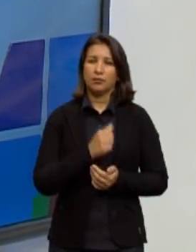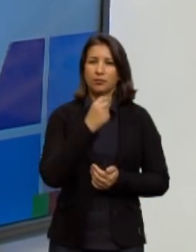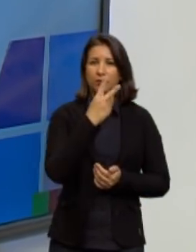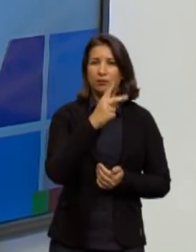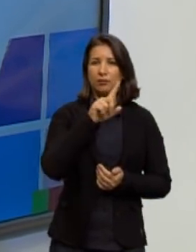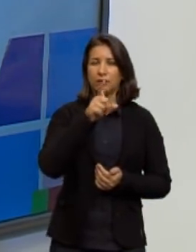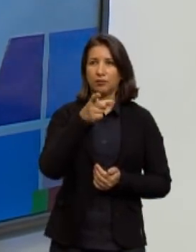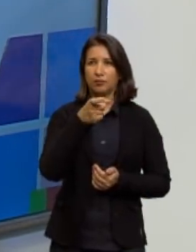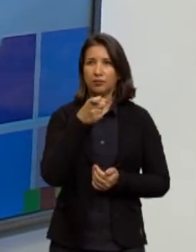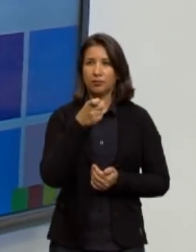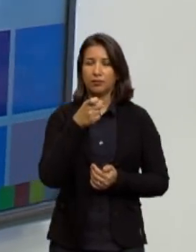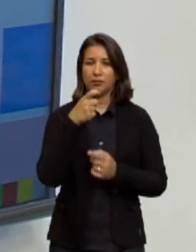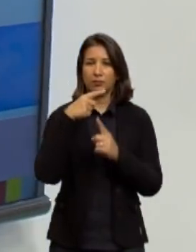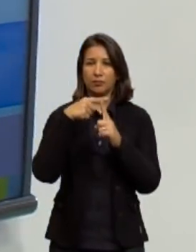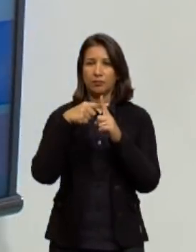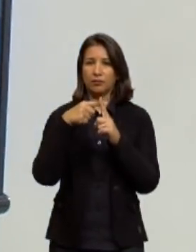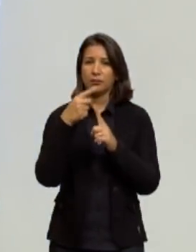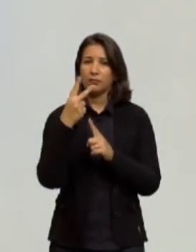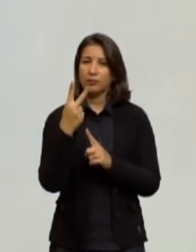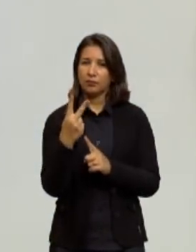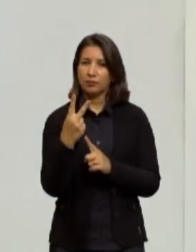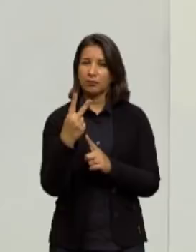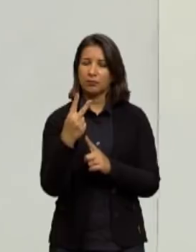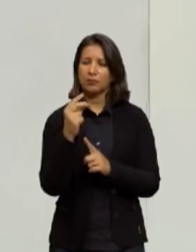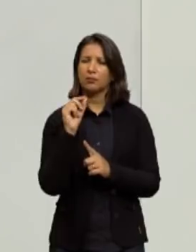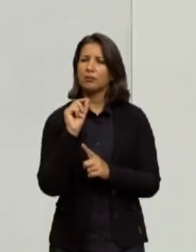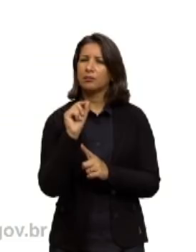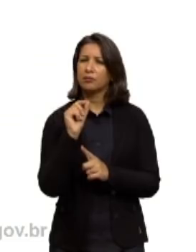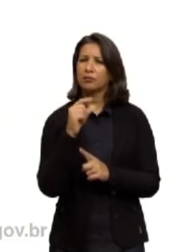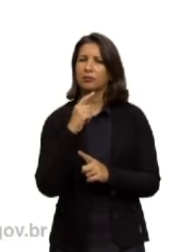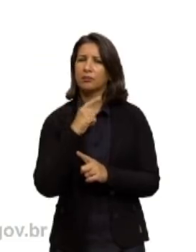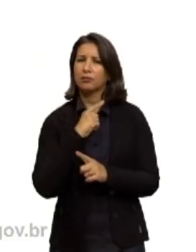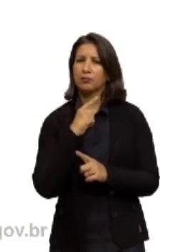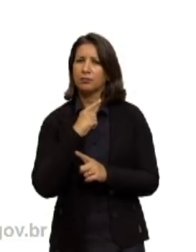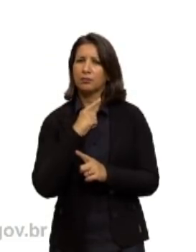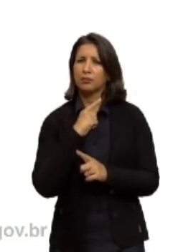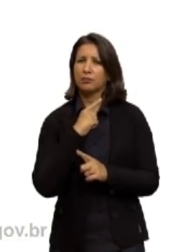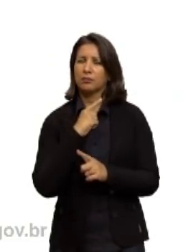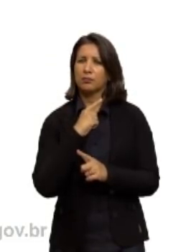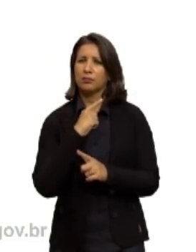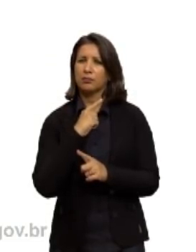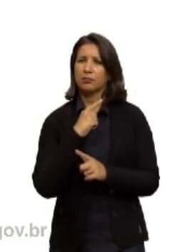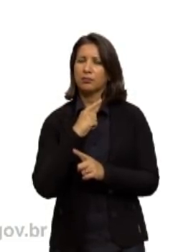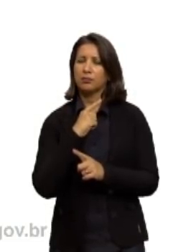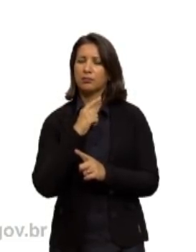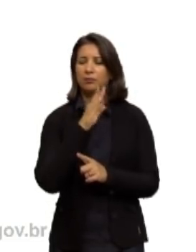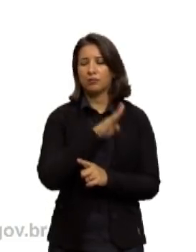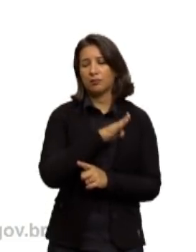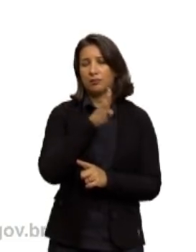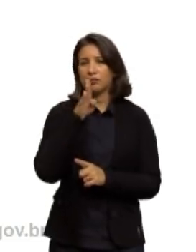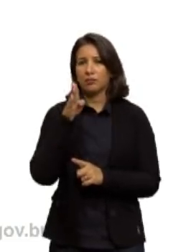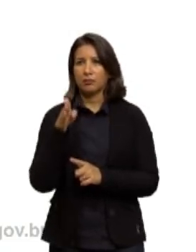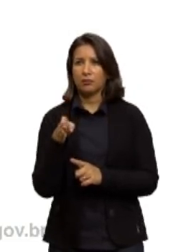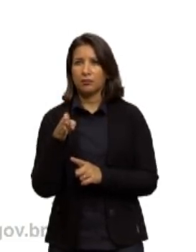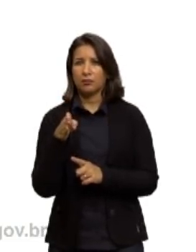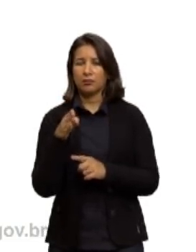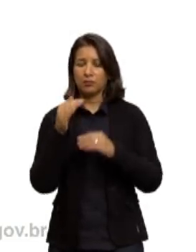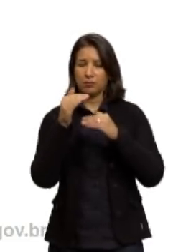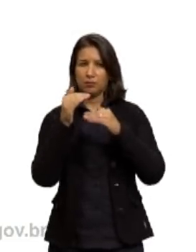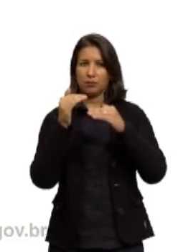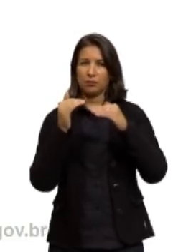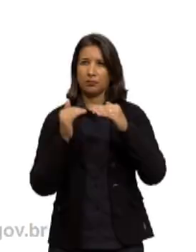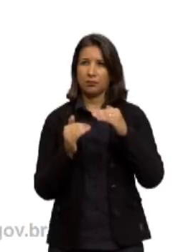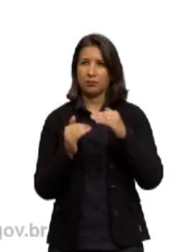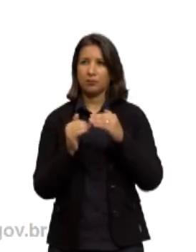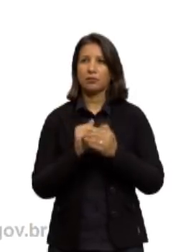2x mais dois e o que que disse que ele está para 2x mais dois está